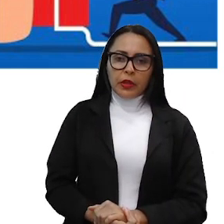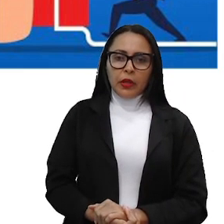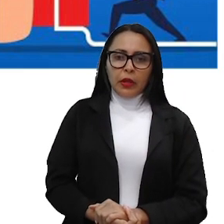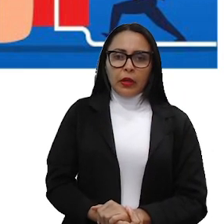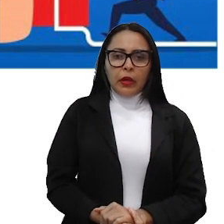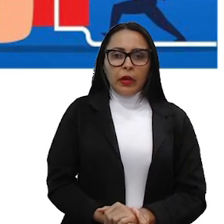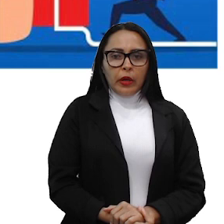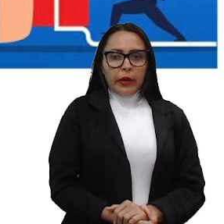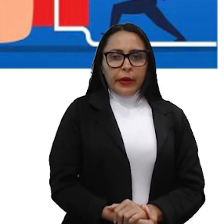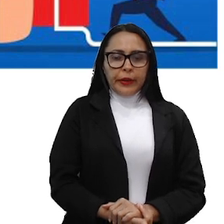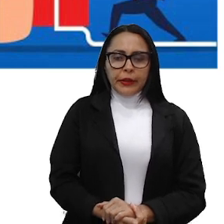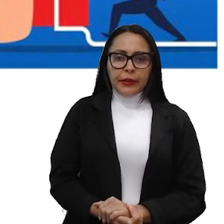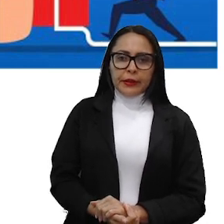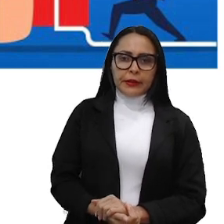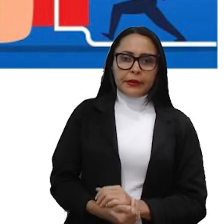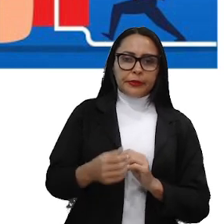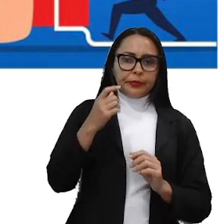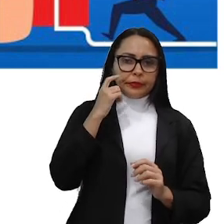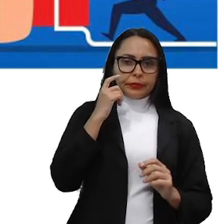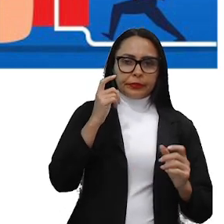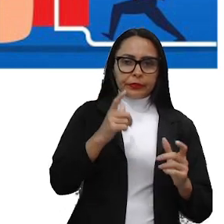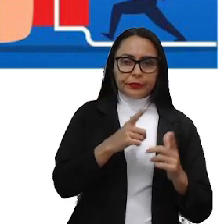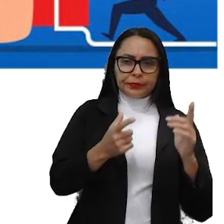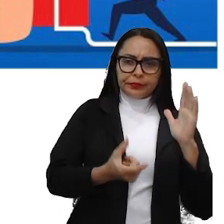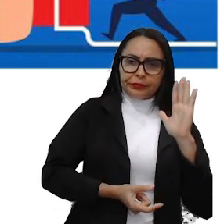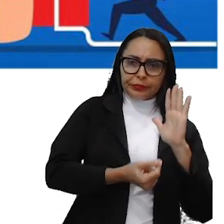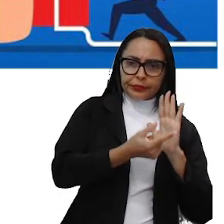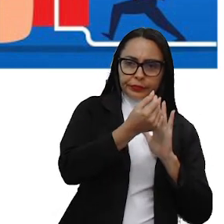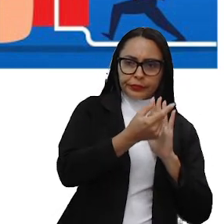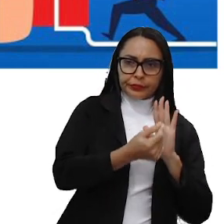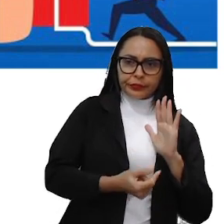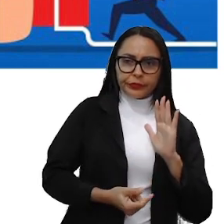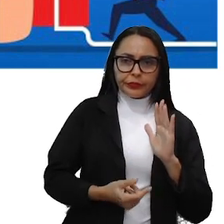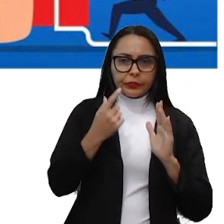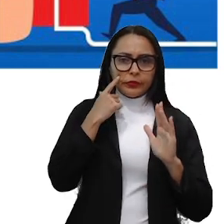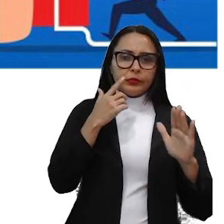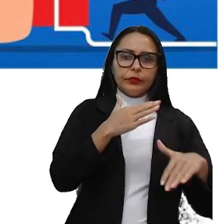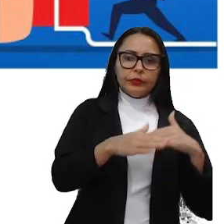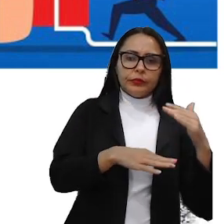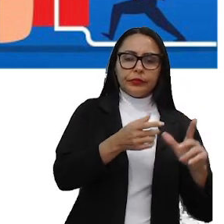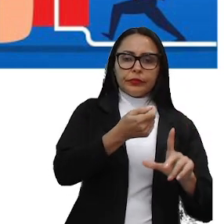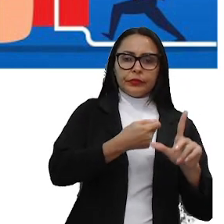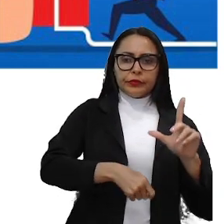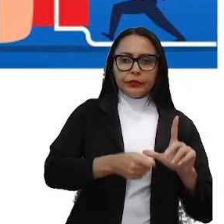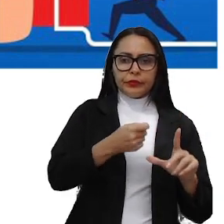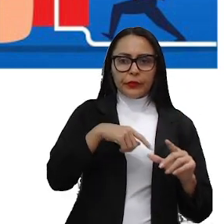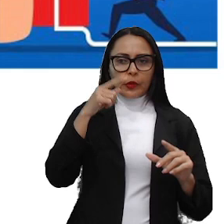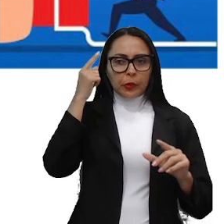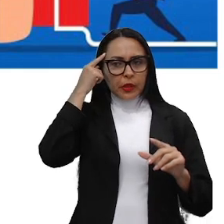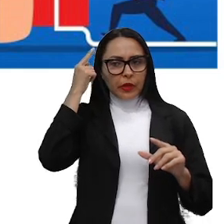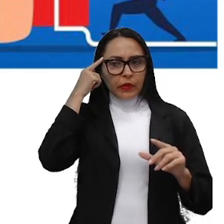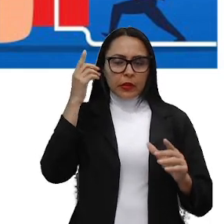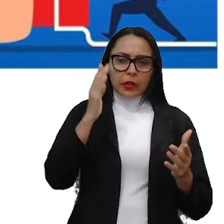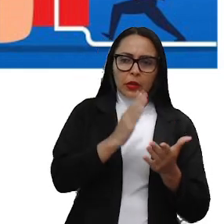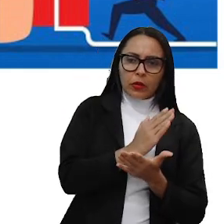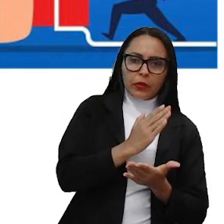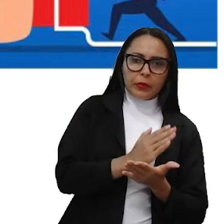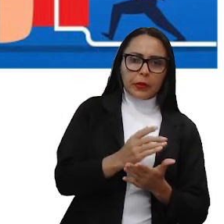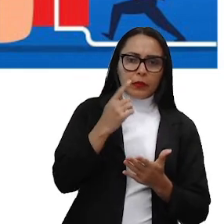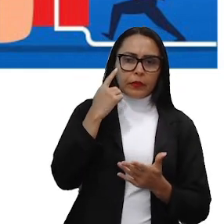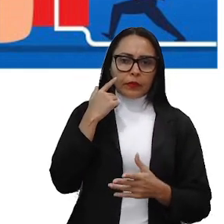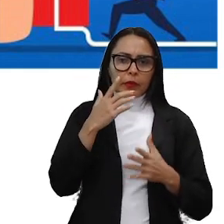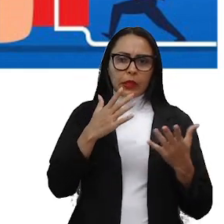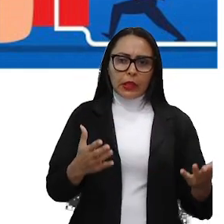produtos. O aumento dos custos e da ineficiência de processos logísticos observados em algumas operações